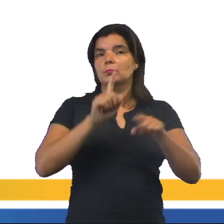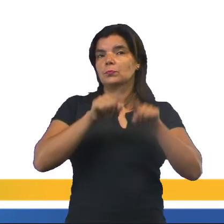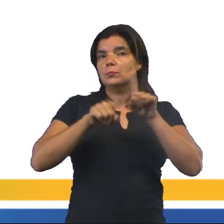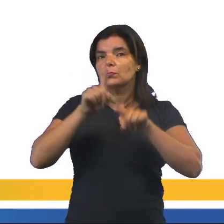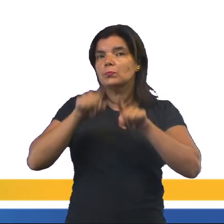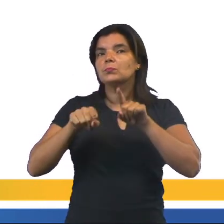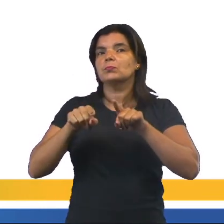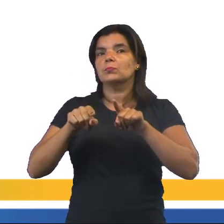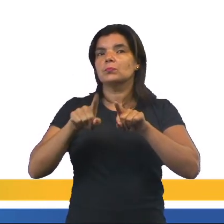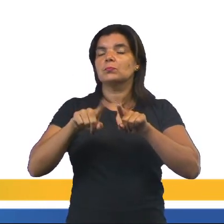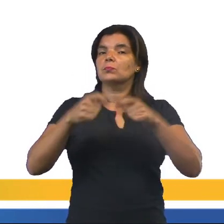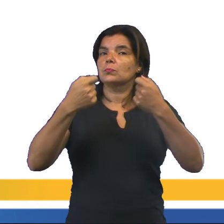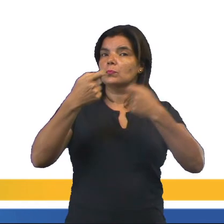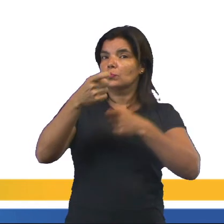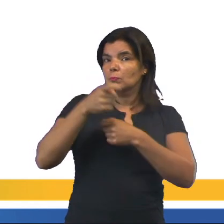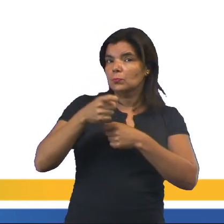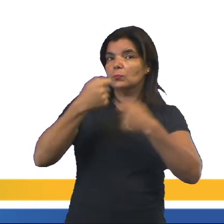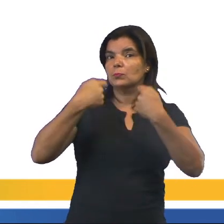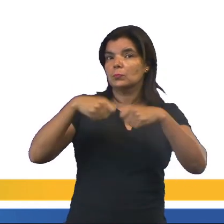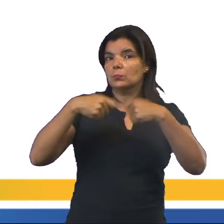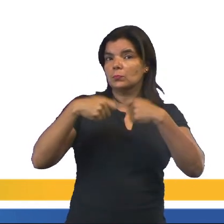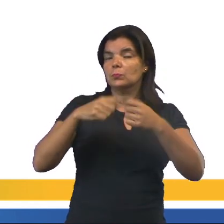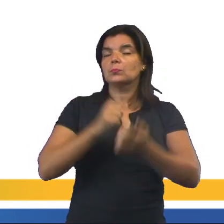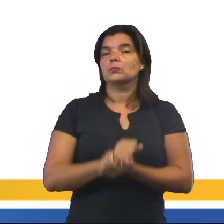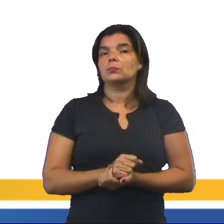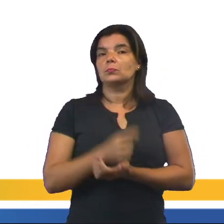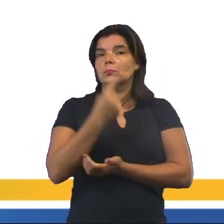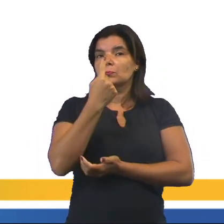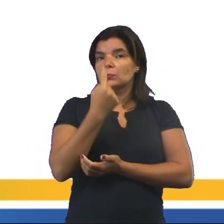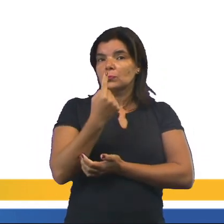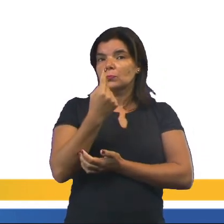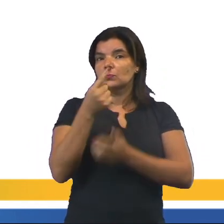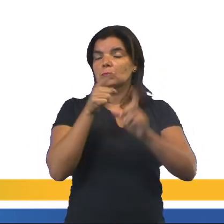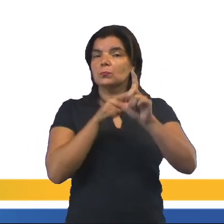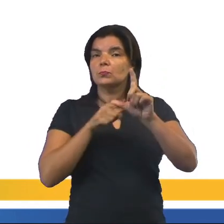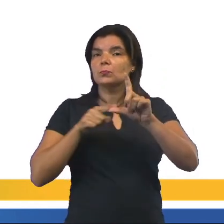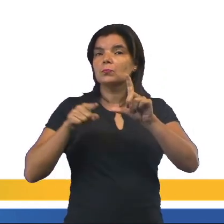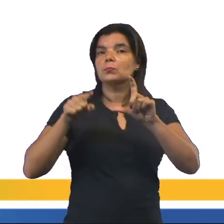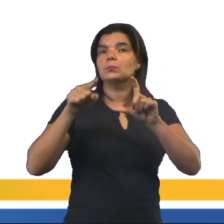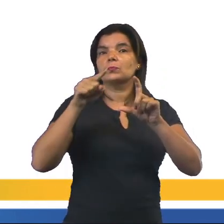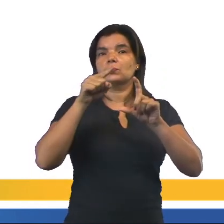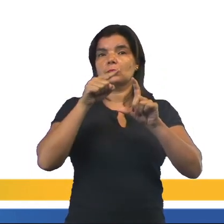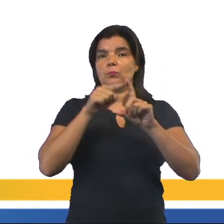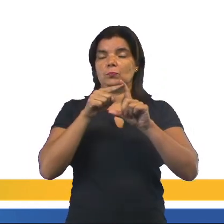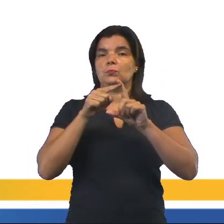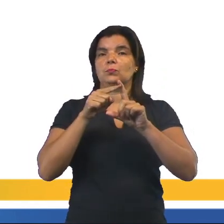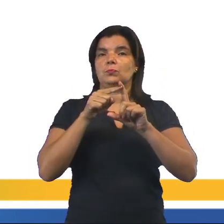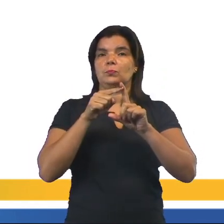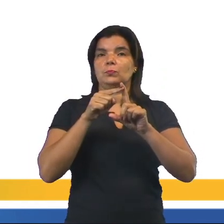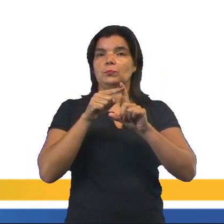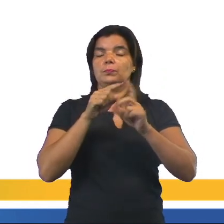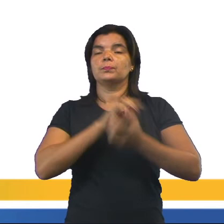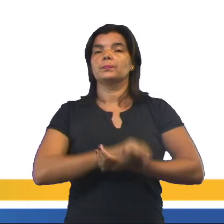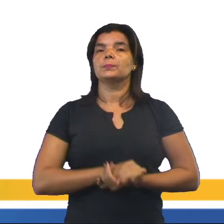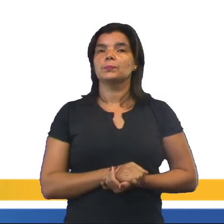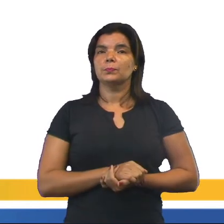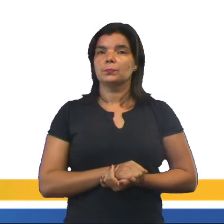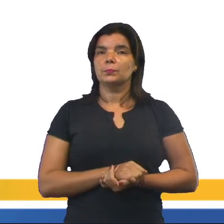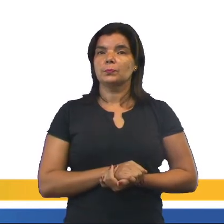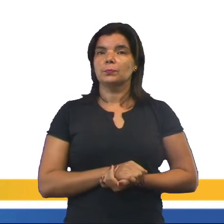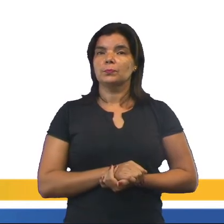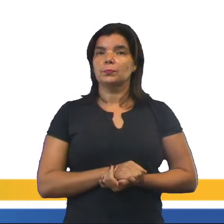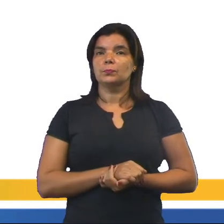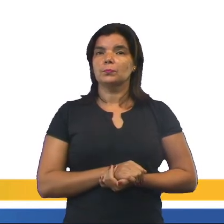a variação do x, tá? Nesse caso aí, ela é necessária para completar